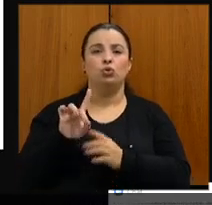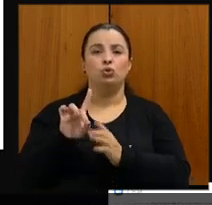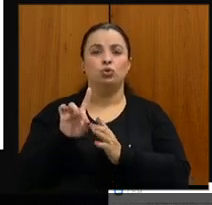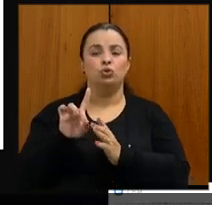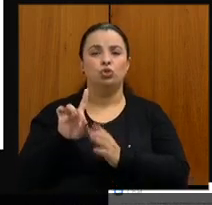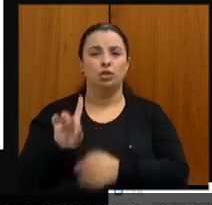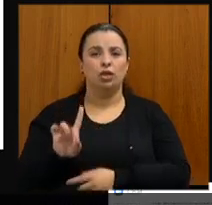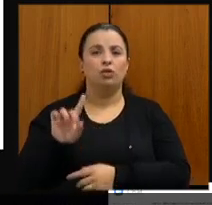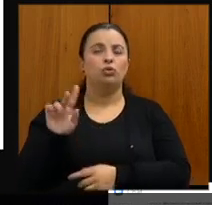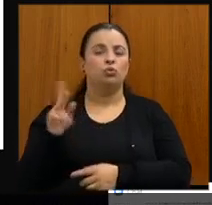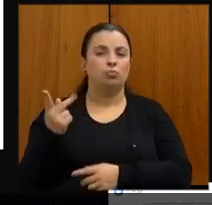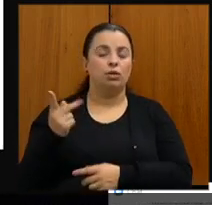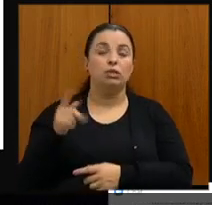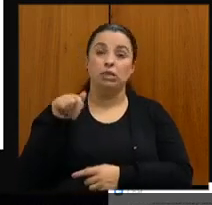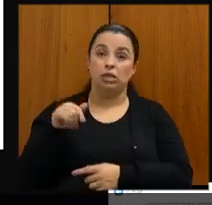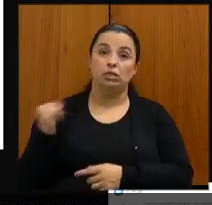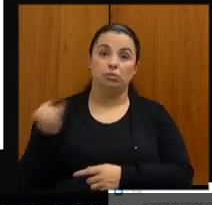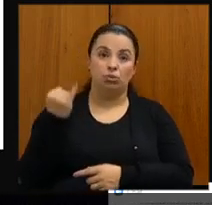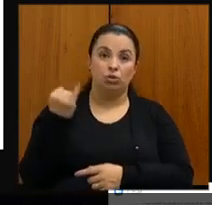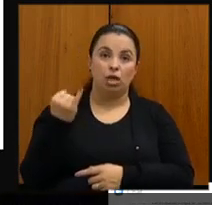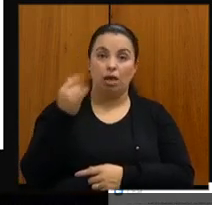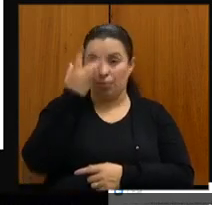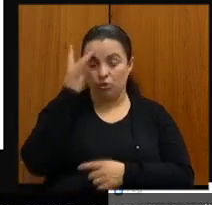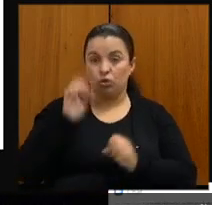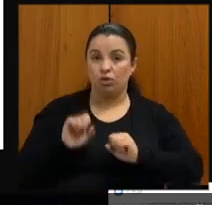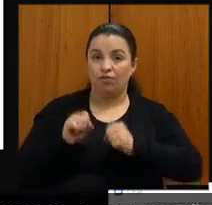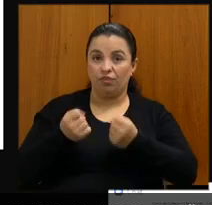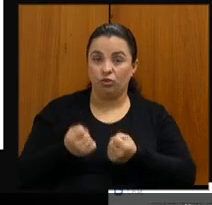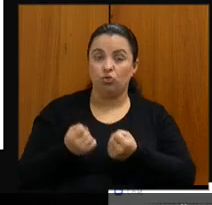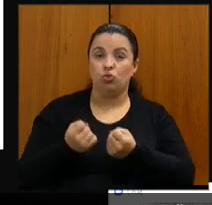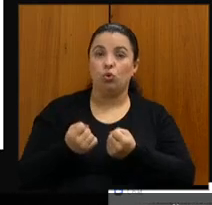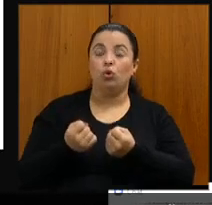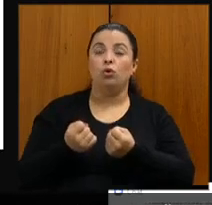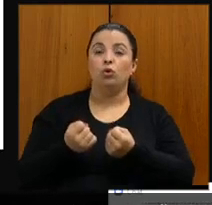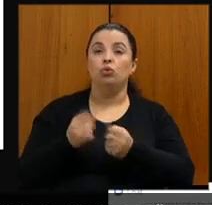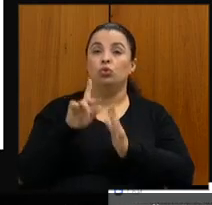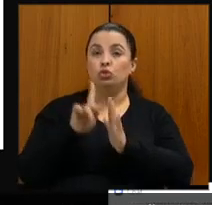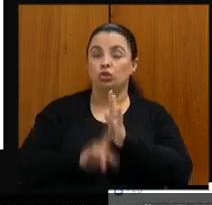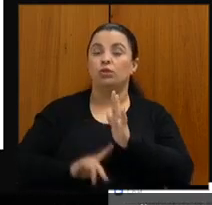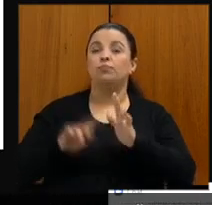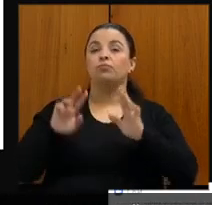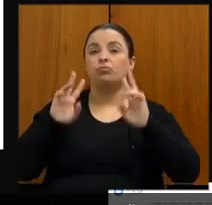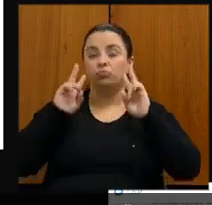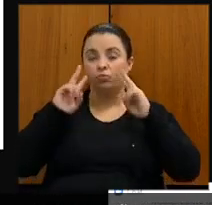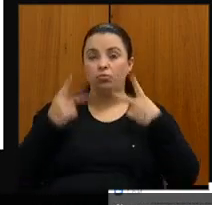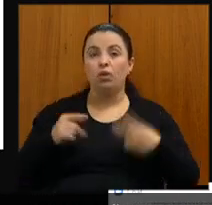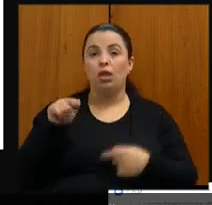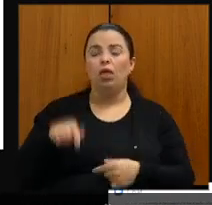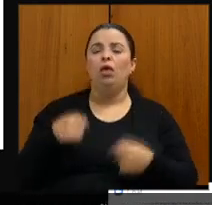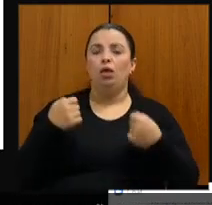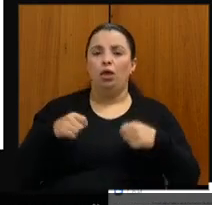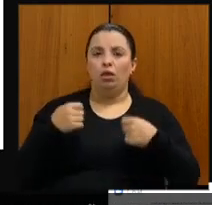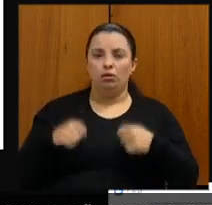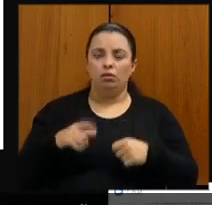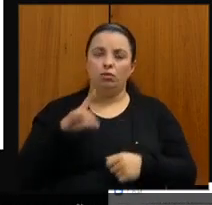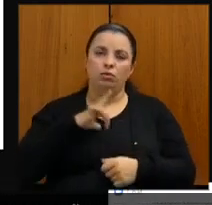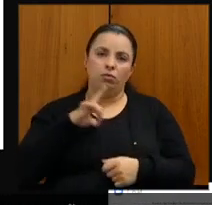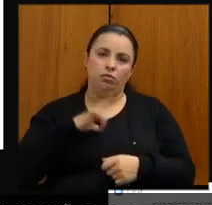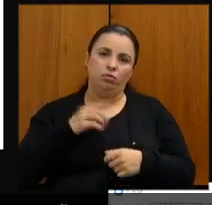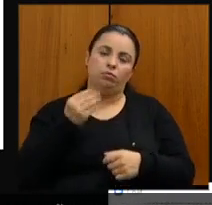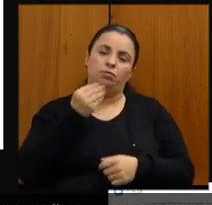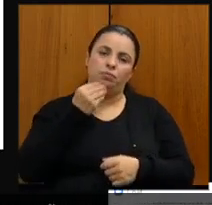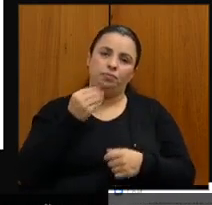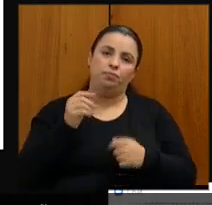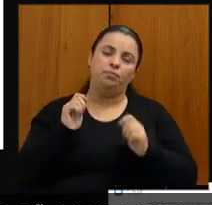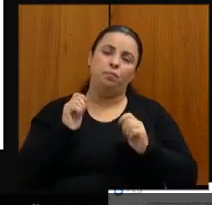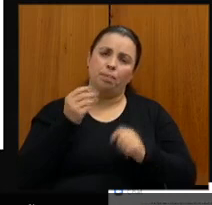né deputada porque os Defensores de direitos humanos eles precisam ter condições de continuar o seu trabalho e uma vez